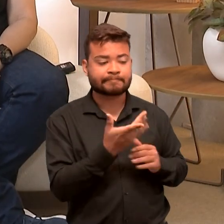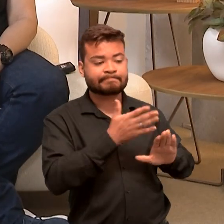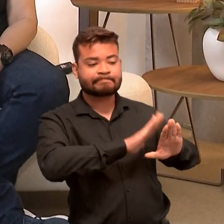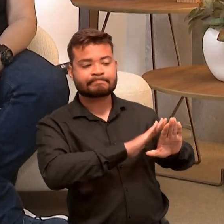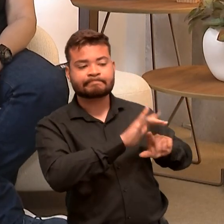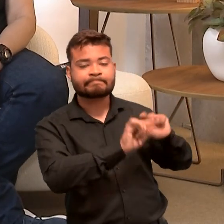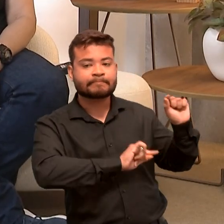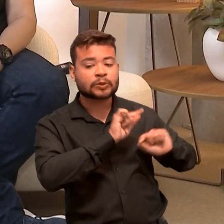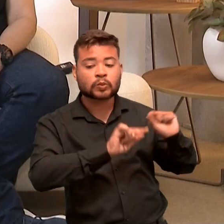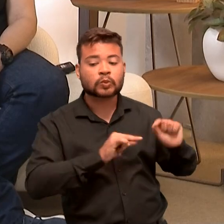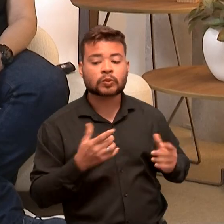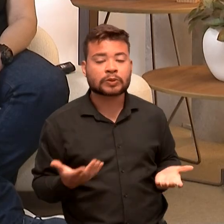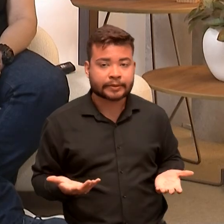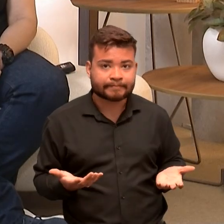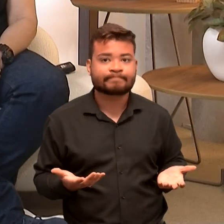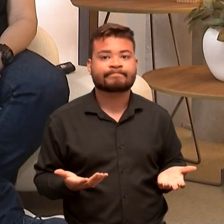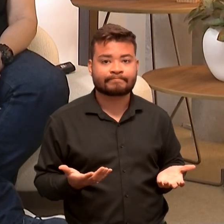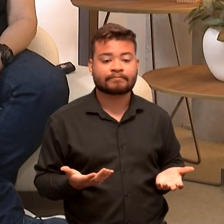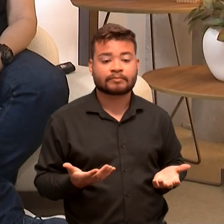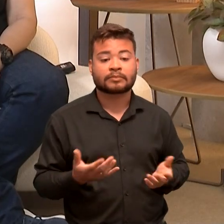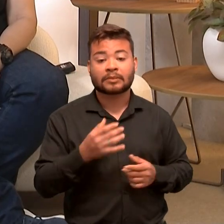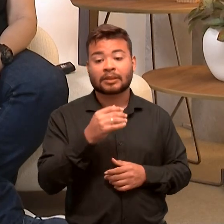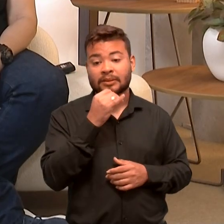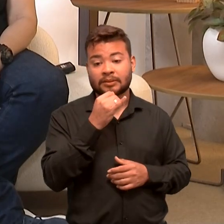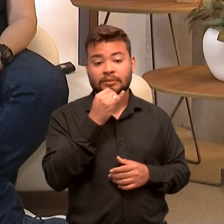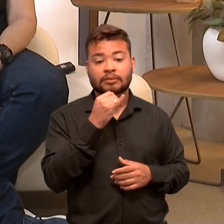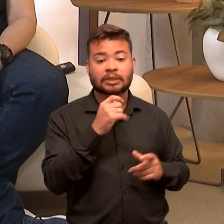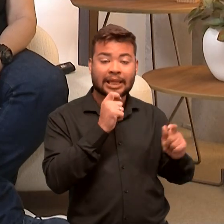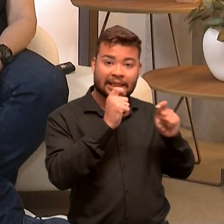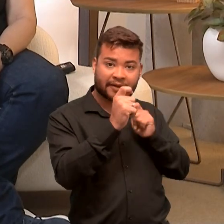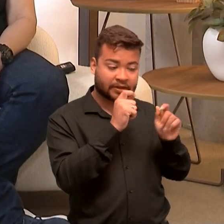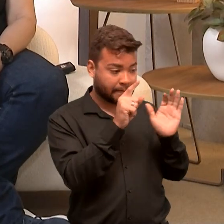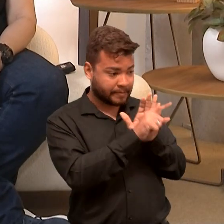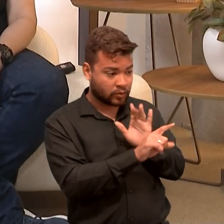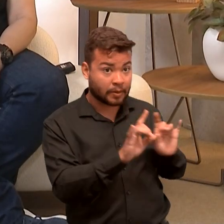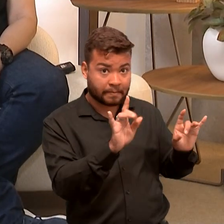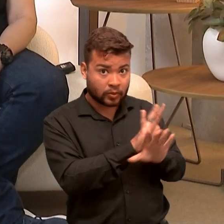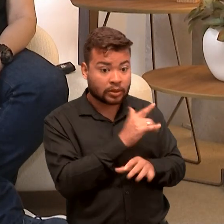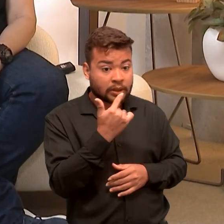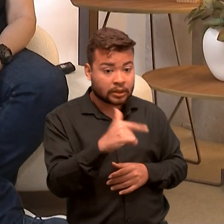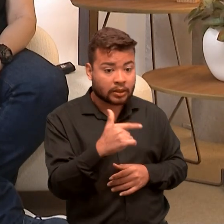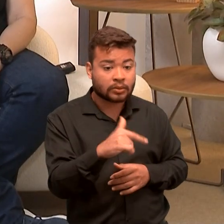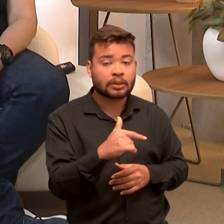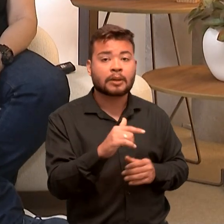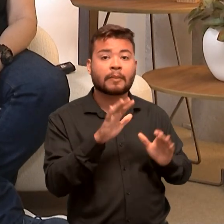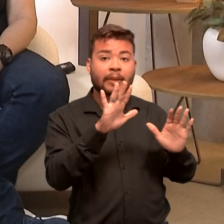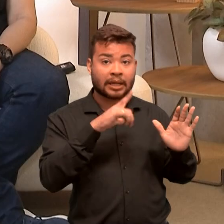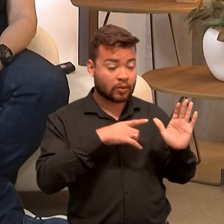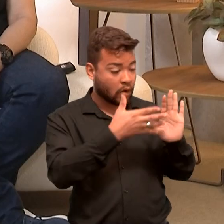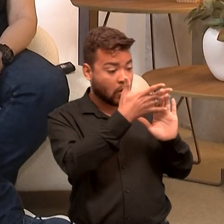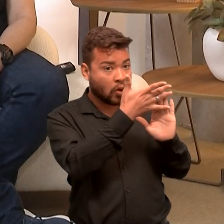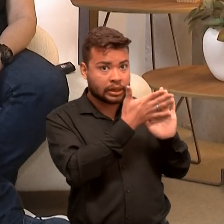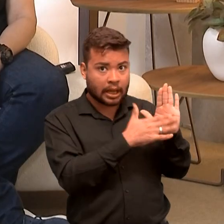pergunta, né? Se até é uma entrevista que eu não tenho perguntas fechadas, mas eu preciso apresentar um roteiro. Então,